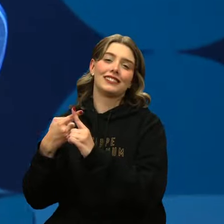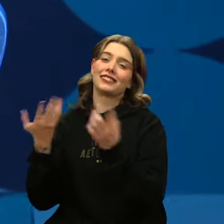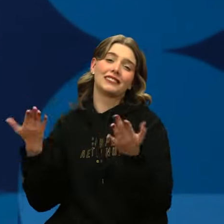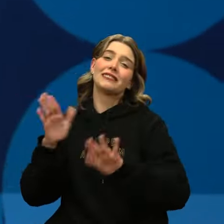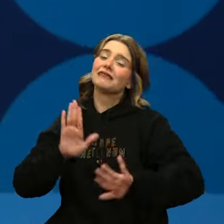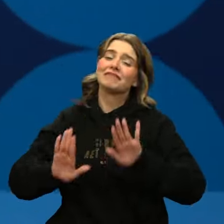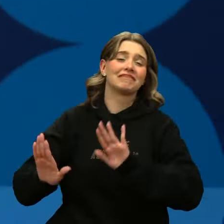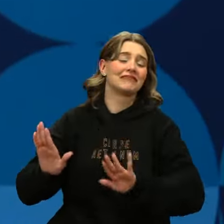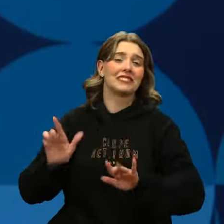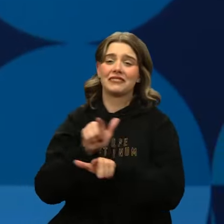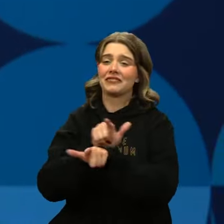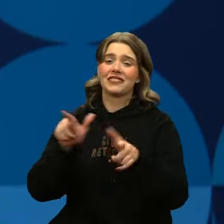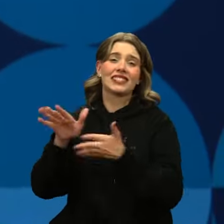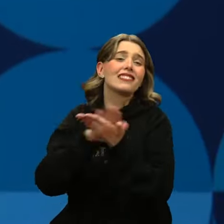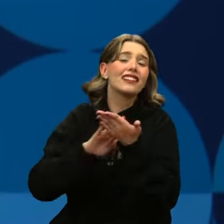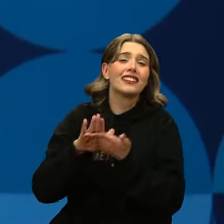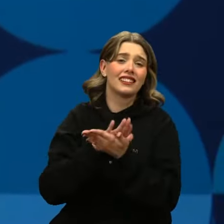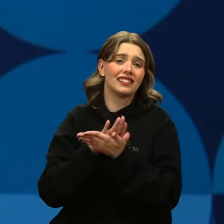Talvez